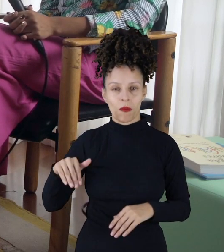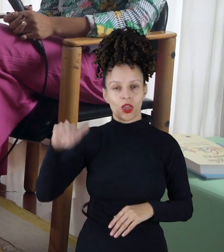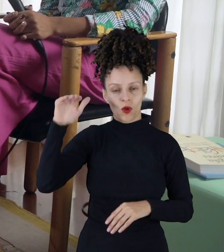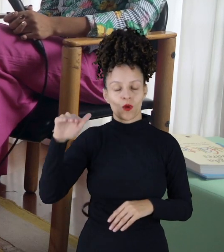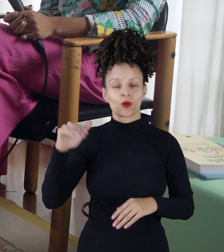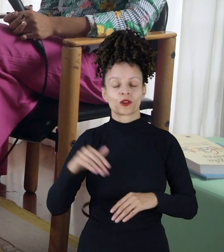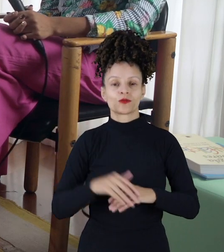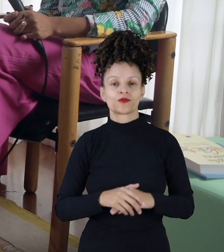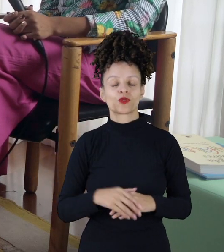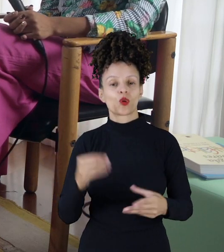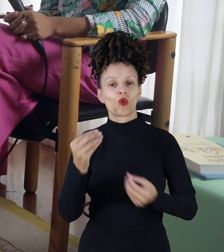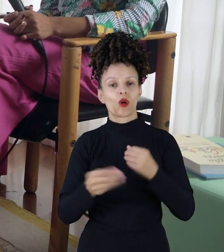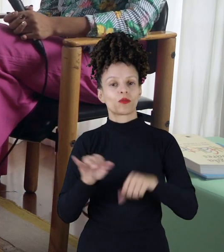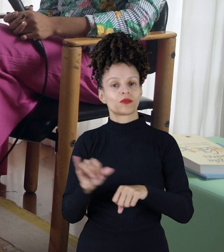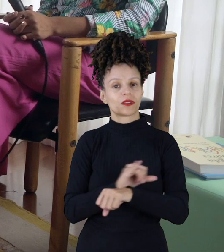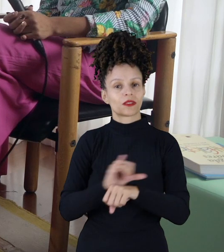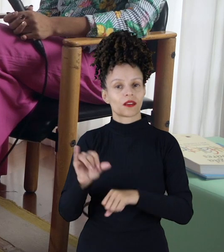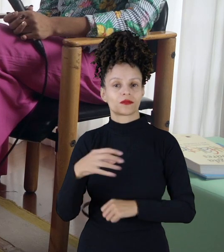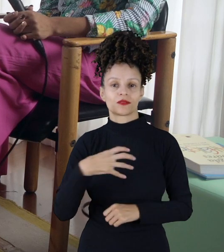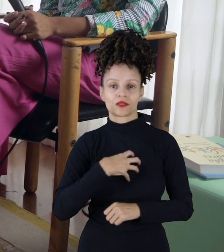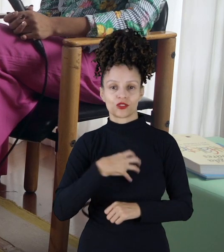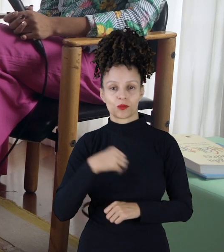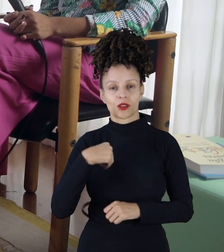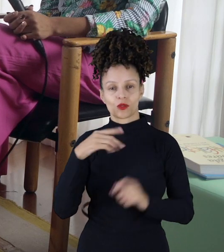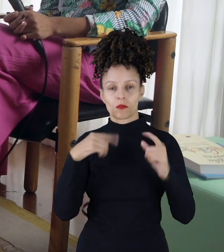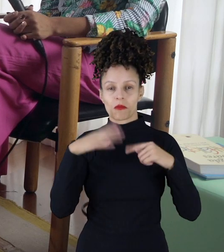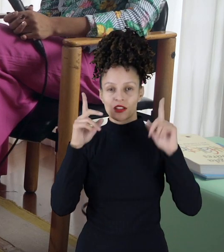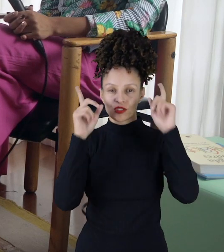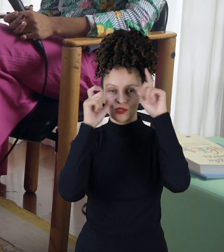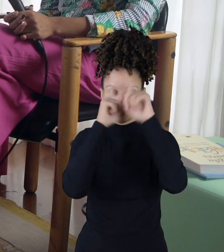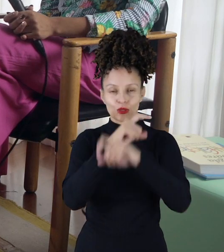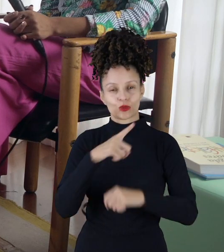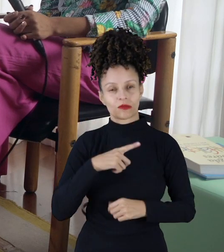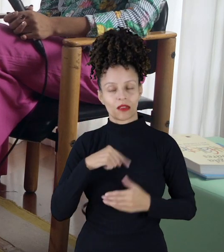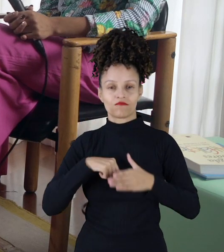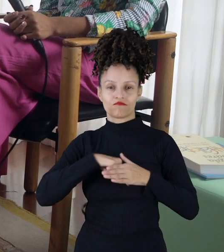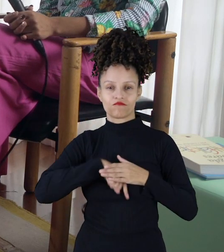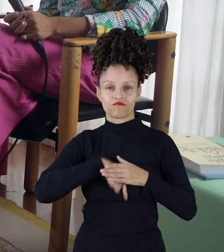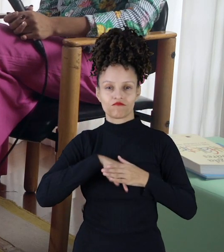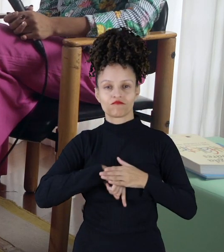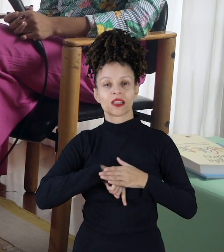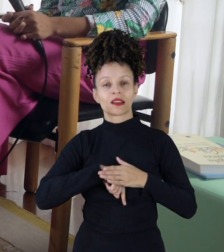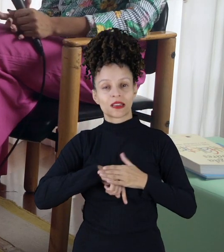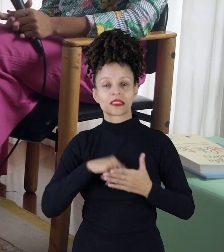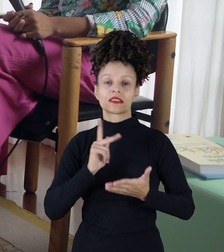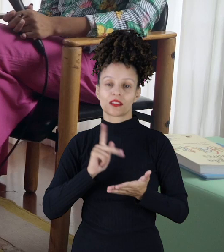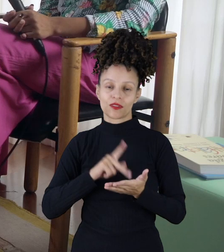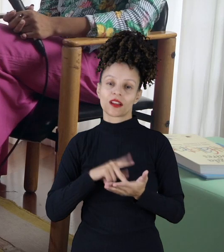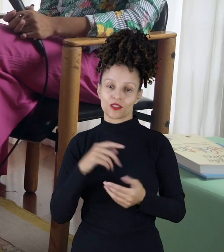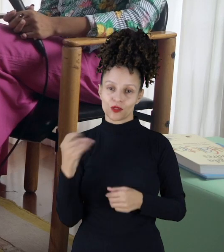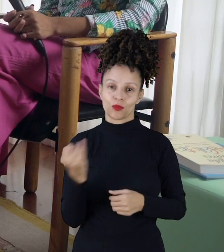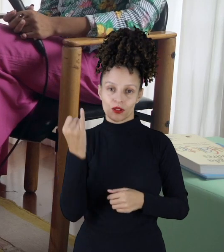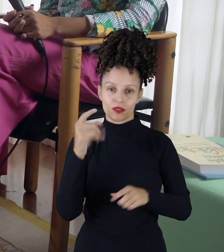para crianças um pouco maiorzinhas, assim, de como lidar com esses sentimentos mais difíceis que a gente tem. E